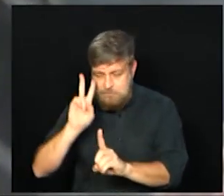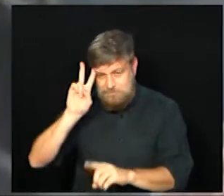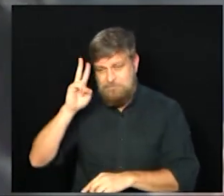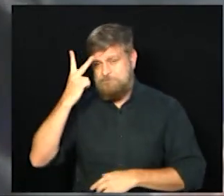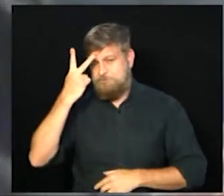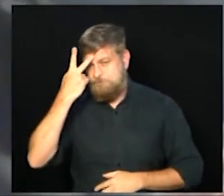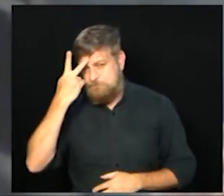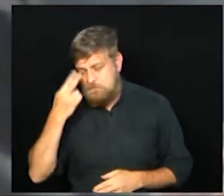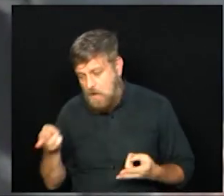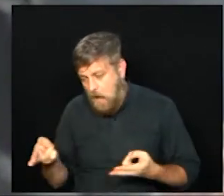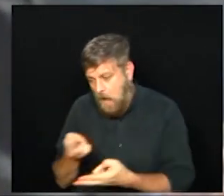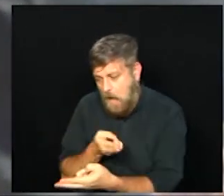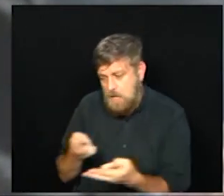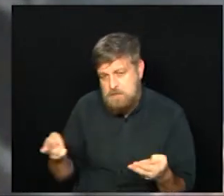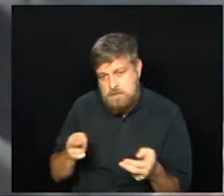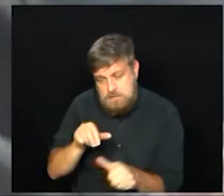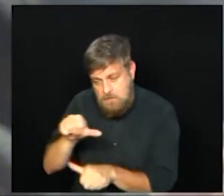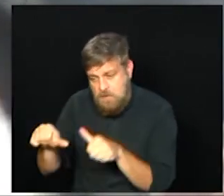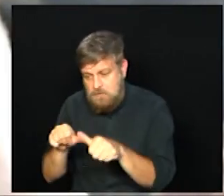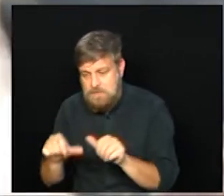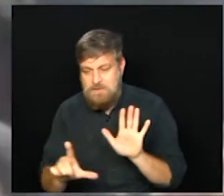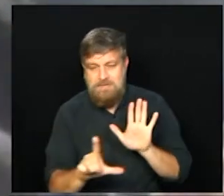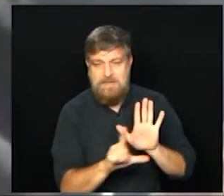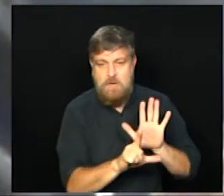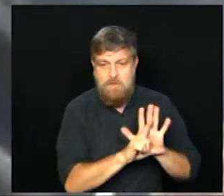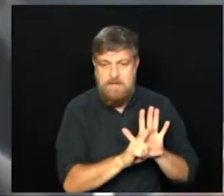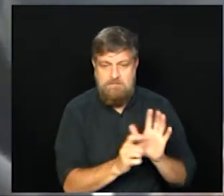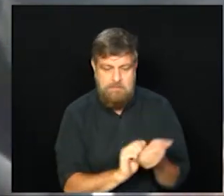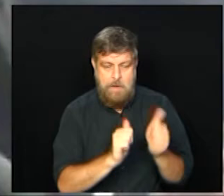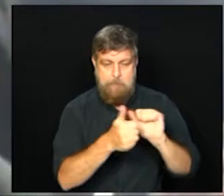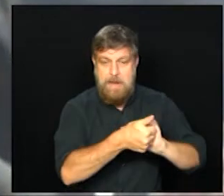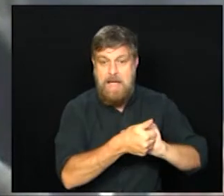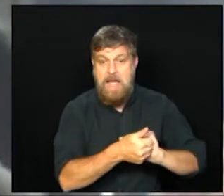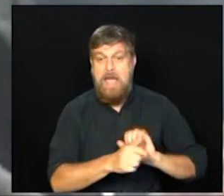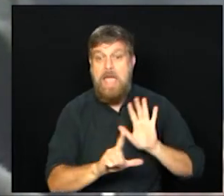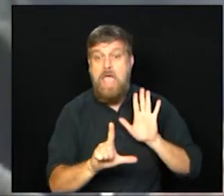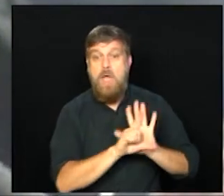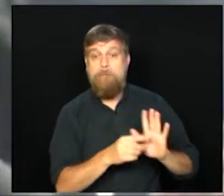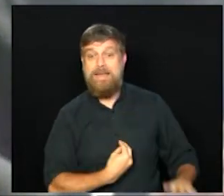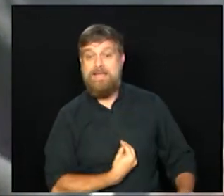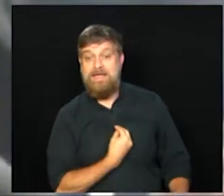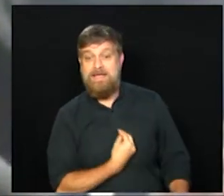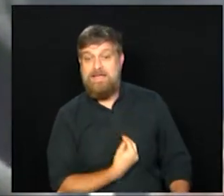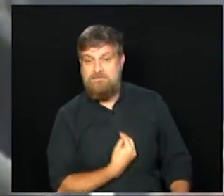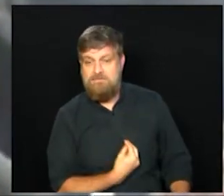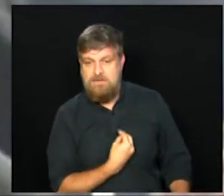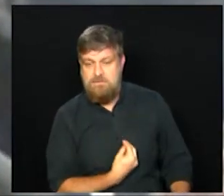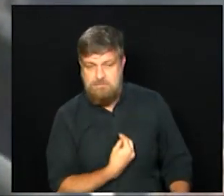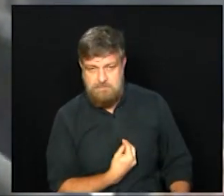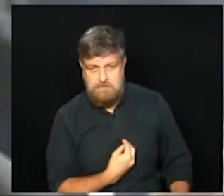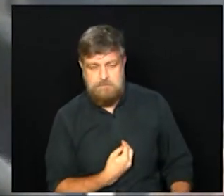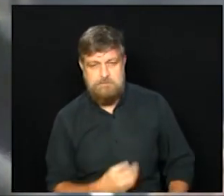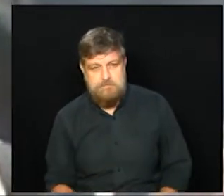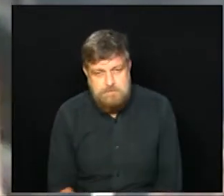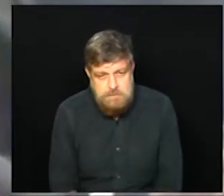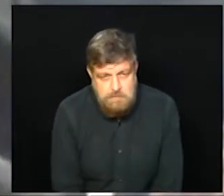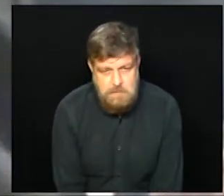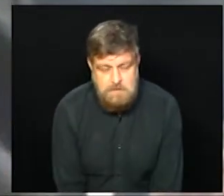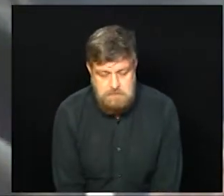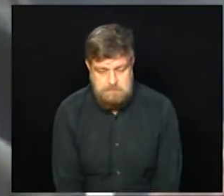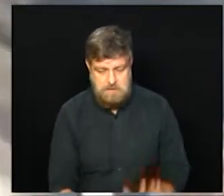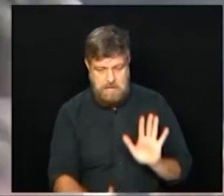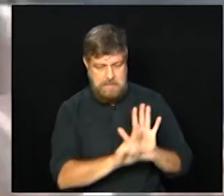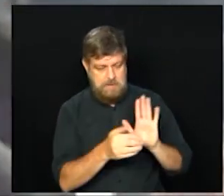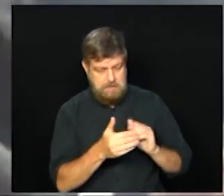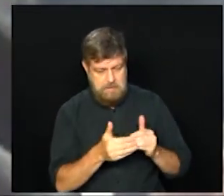as relações vão se alterando. Então, ela é uma lei viva. Ela não é uma lei morta, ela é uma lei viva, tanto é que a partir dela